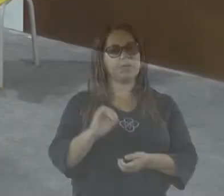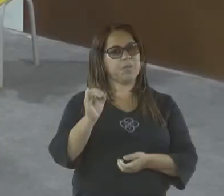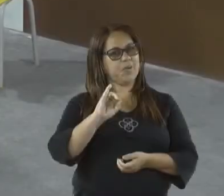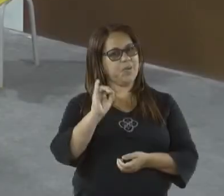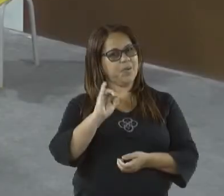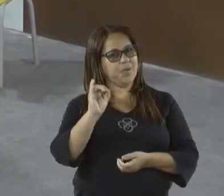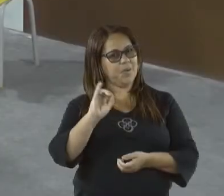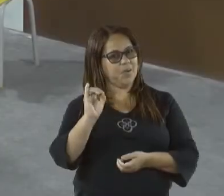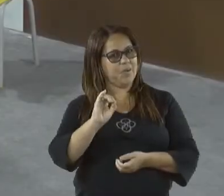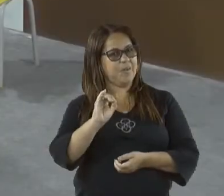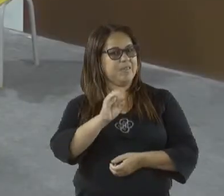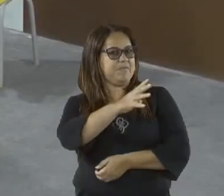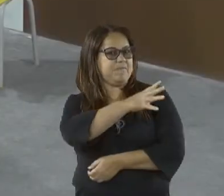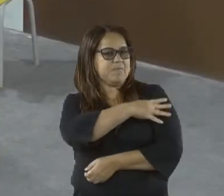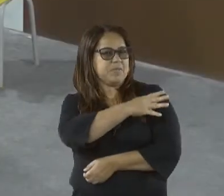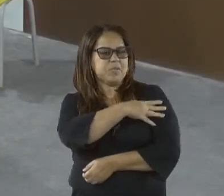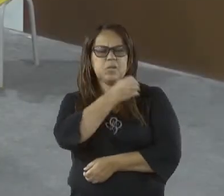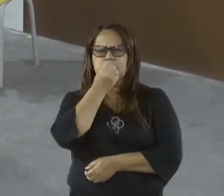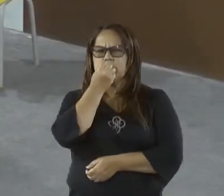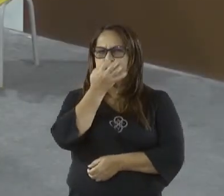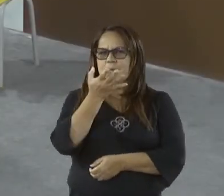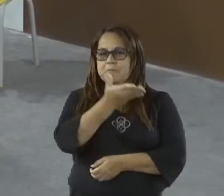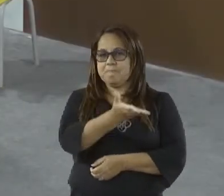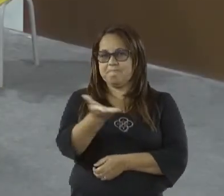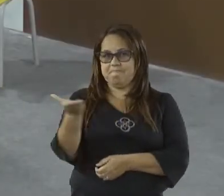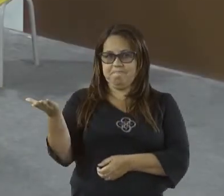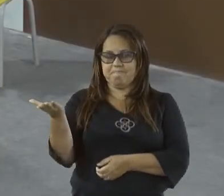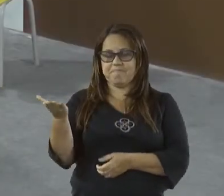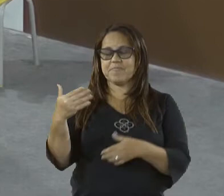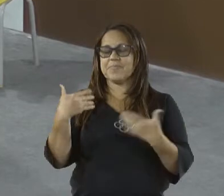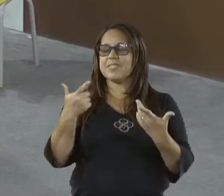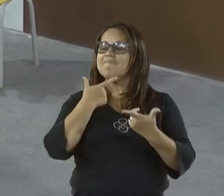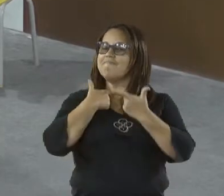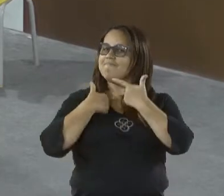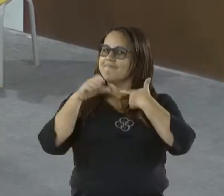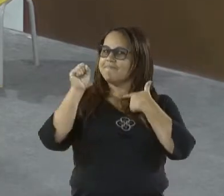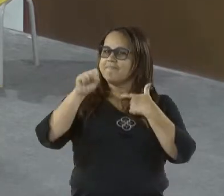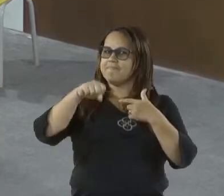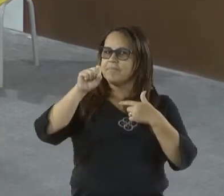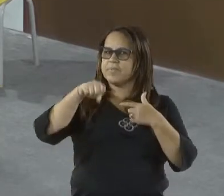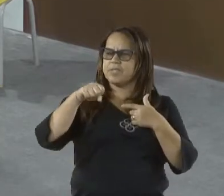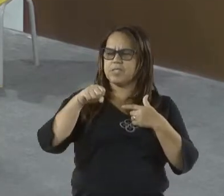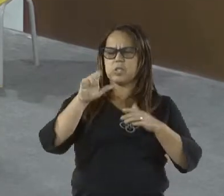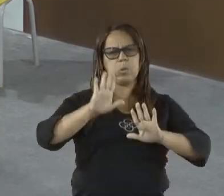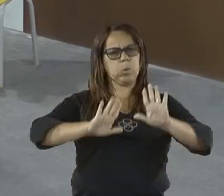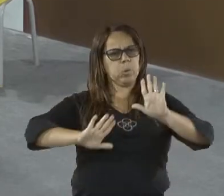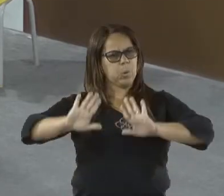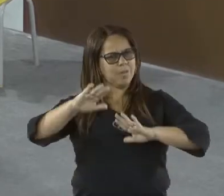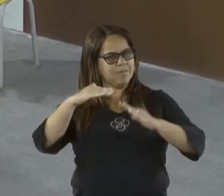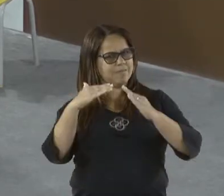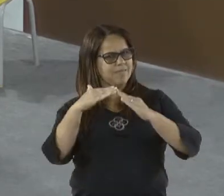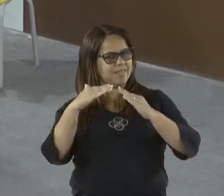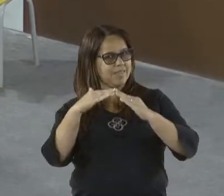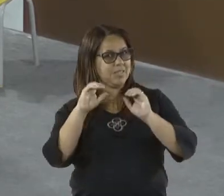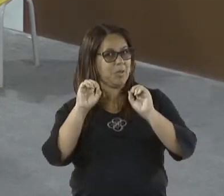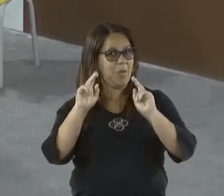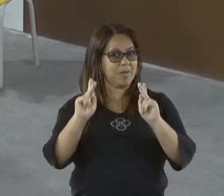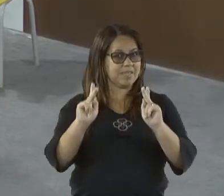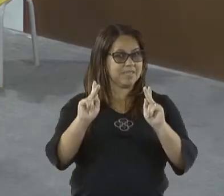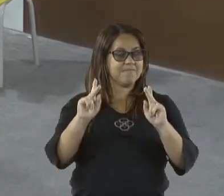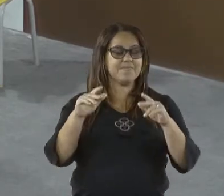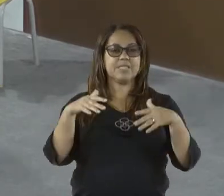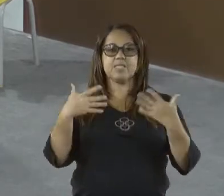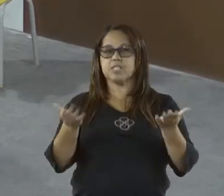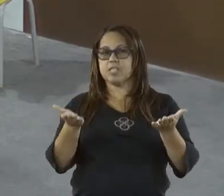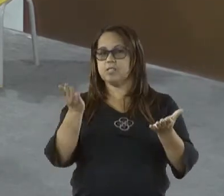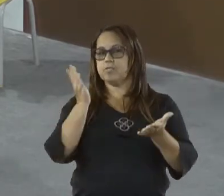Oi, pessoal do quarto ano, tudo bom com vocês? Espero que estejam todos bem, se cuidando, tá? Em casa, combinado, tá? Como a